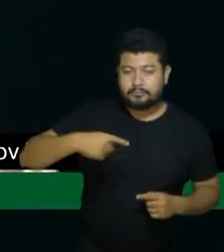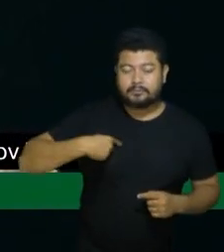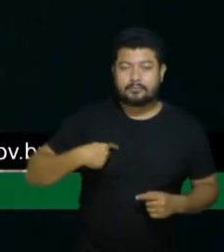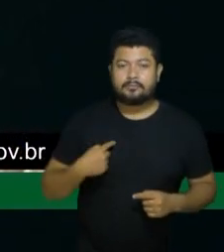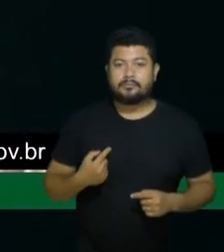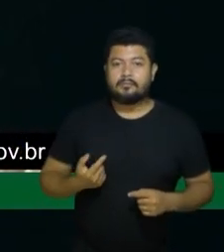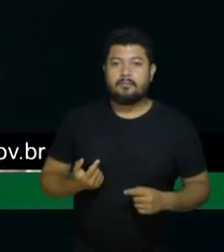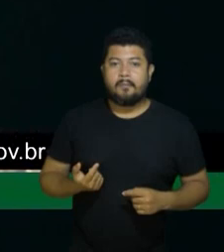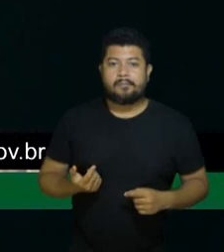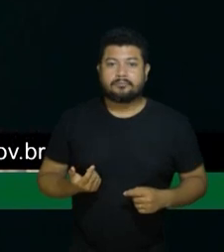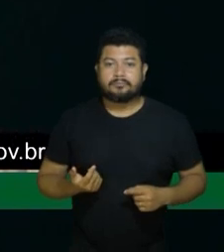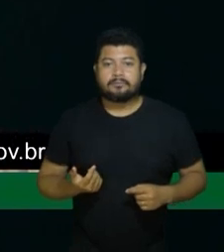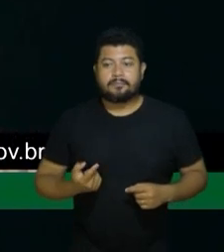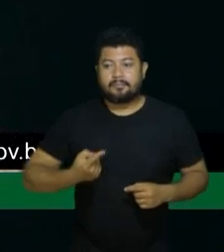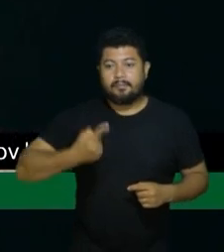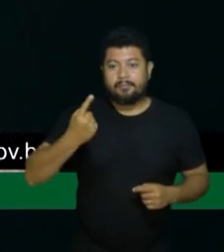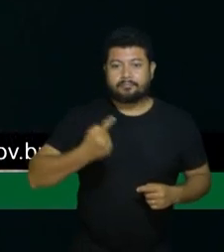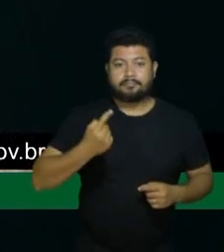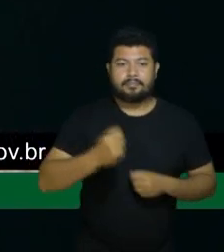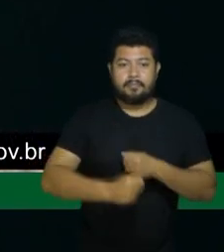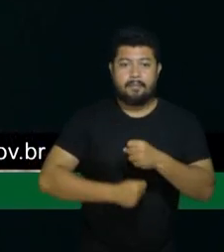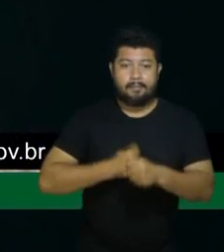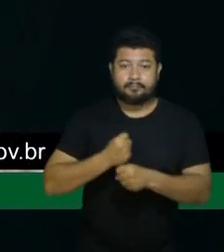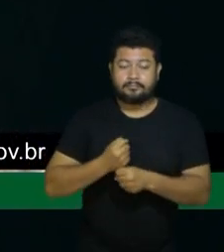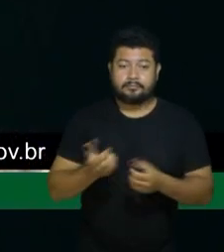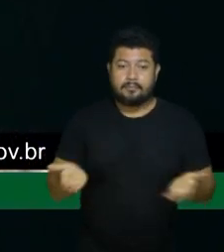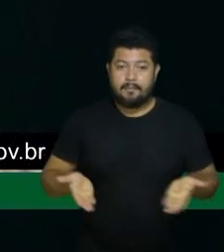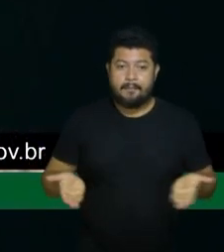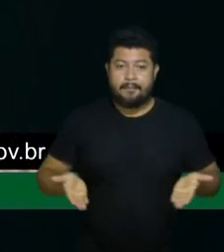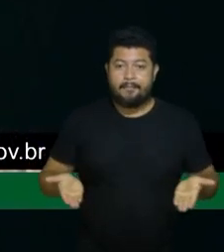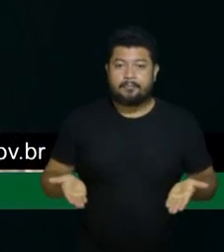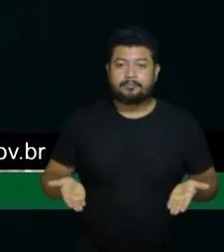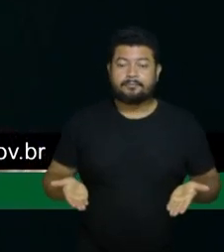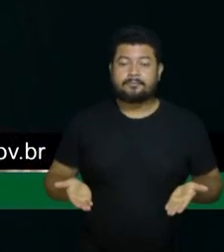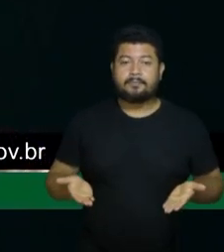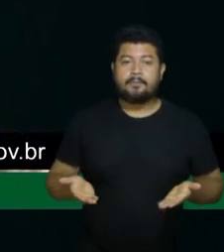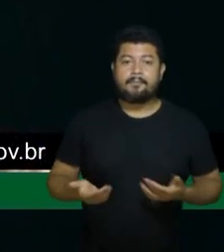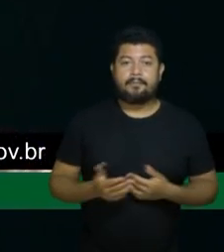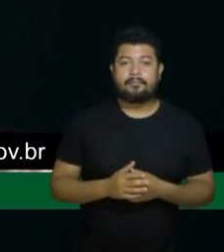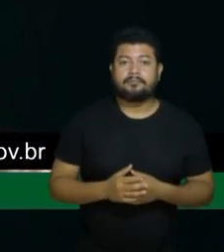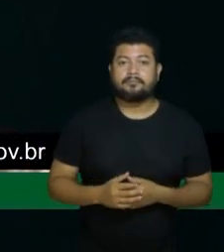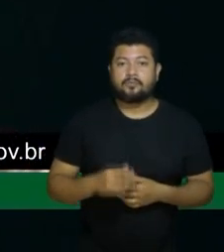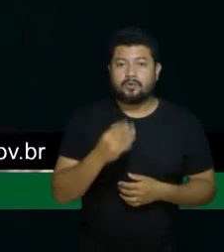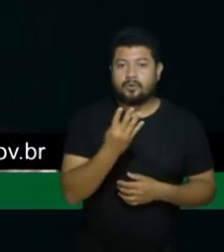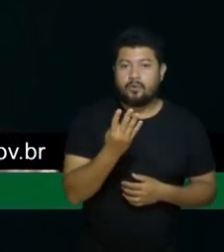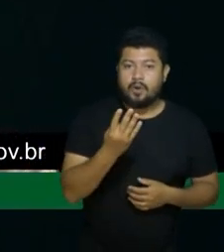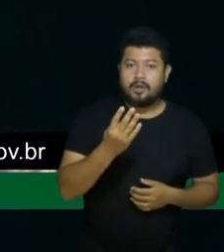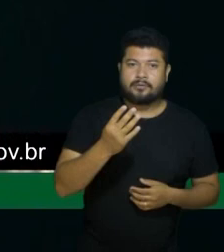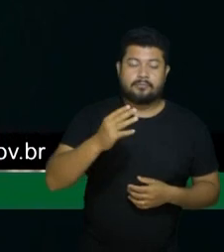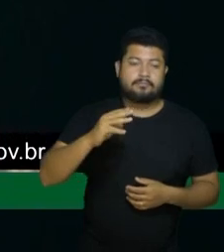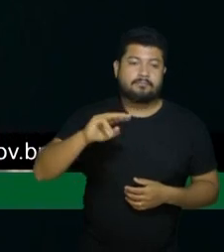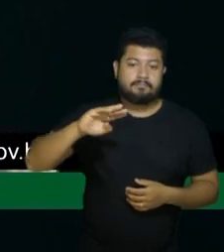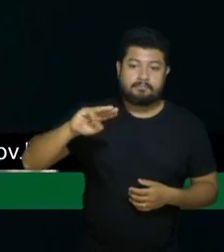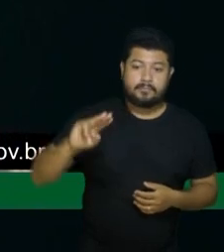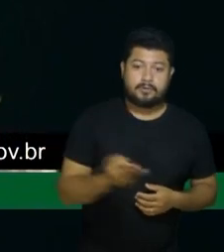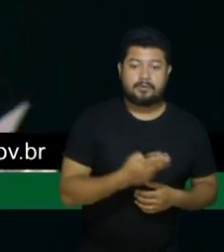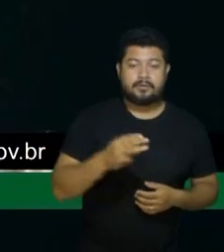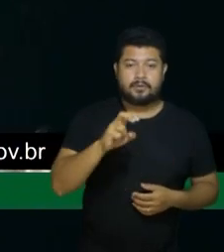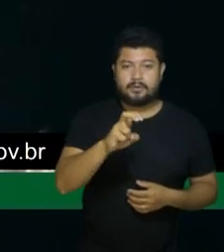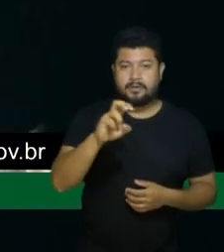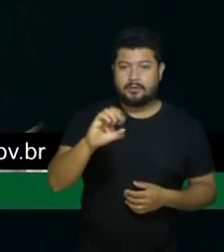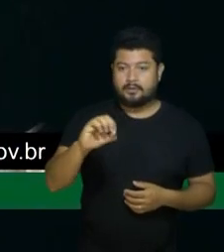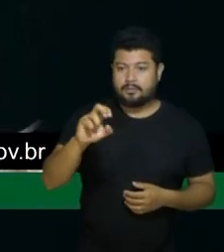desse primeiro ano de Mandato para Blumenau o total de R 4. 550.000 de emendas